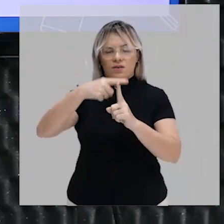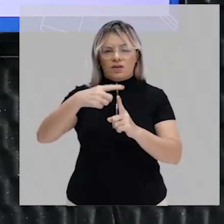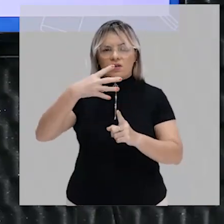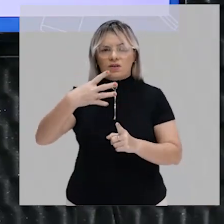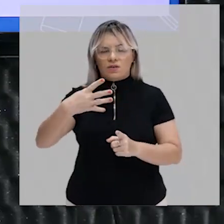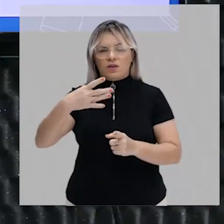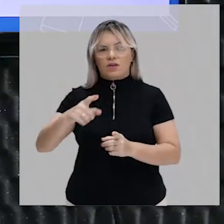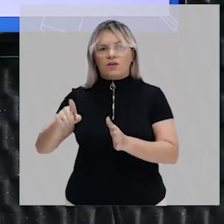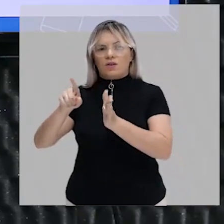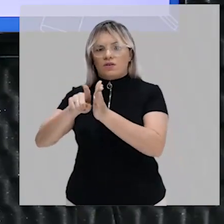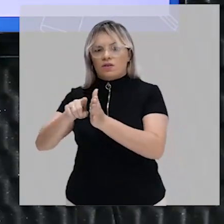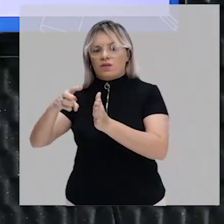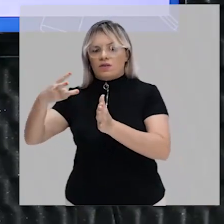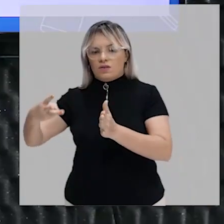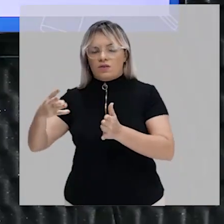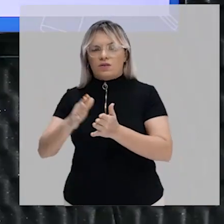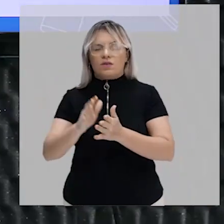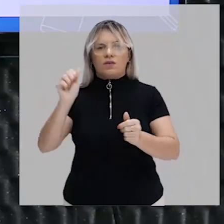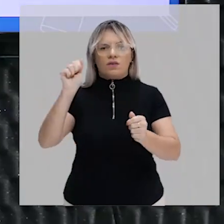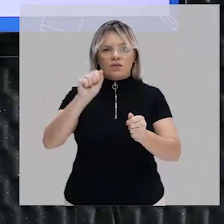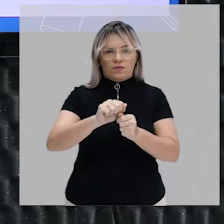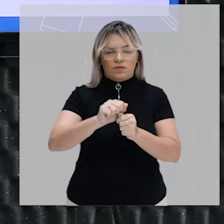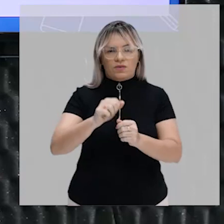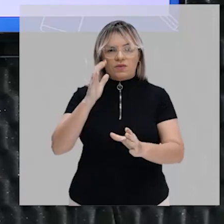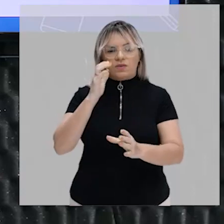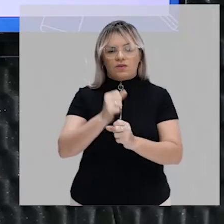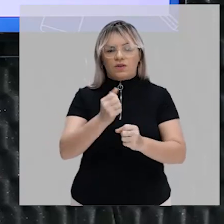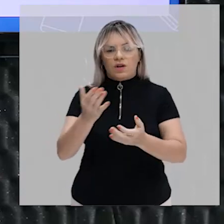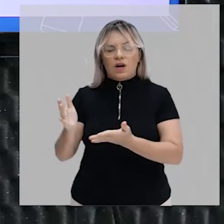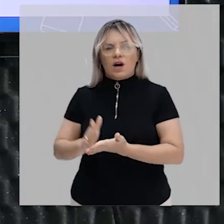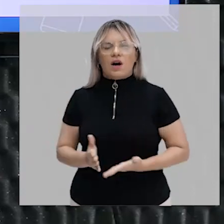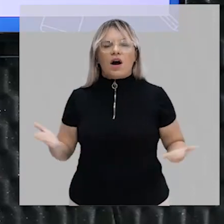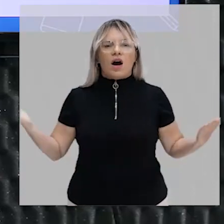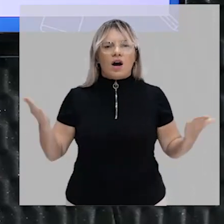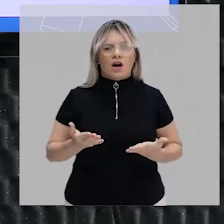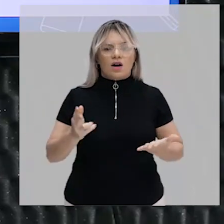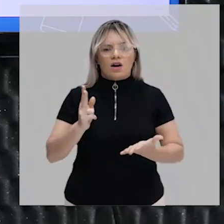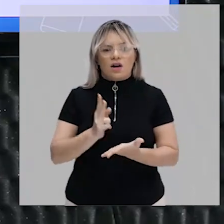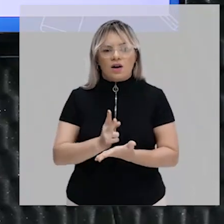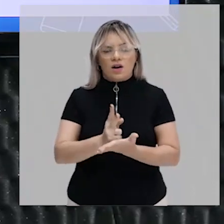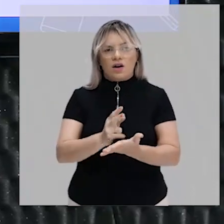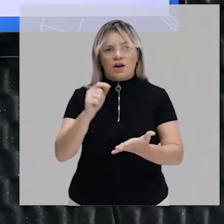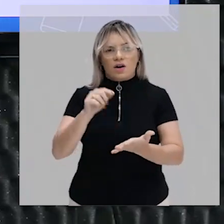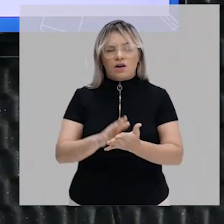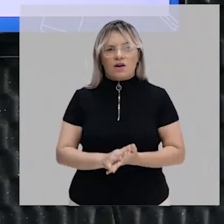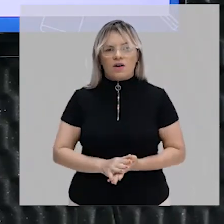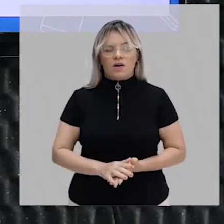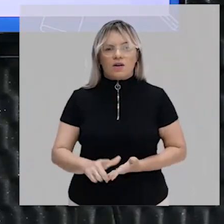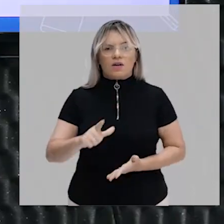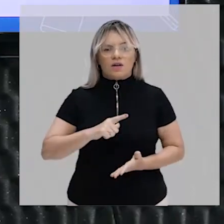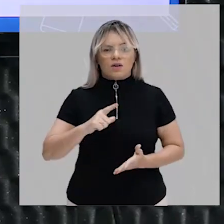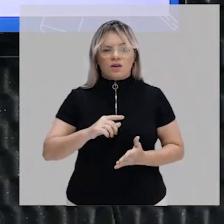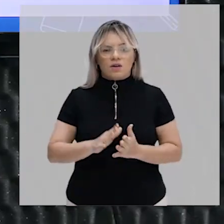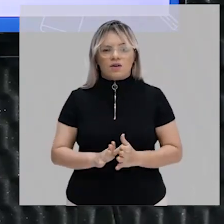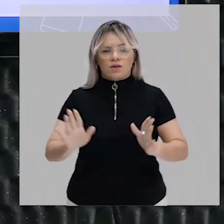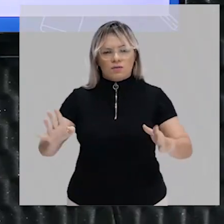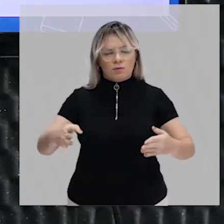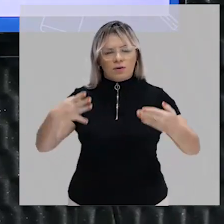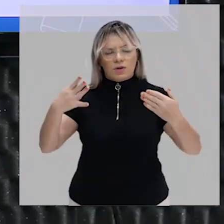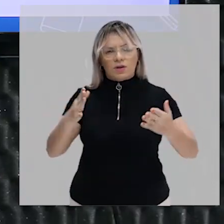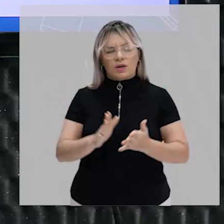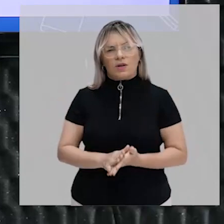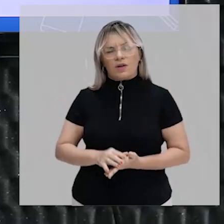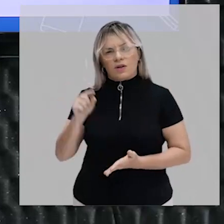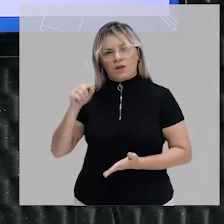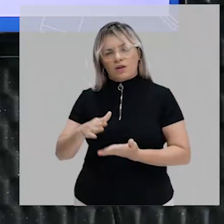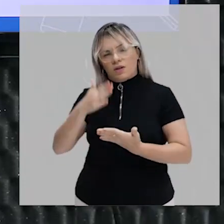3, tá bom? Essa foi a continha que nós fizemos. Vamos continuar aí, porque tem uma observação. Acredito eu que